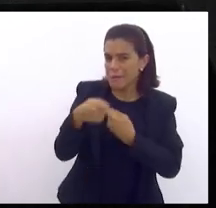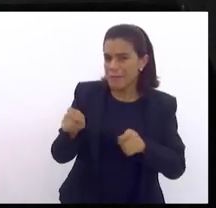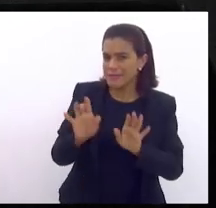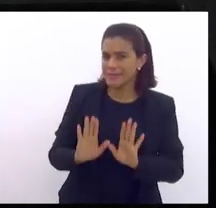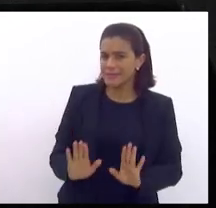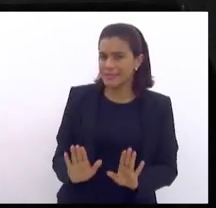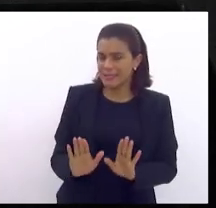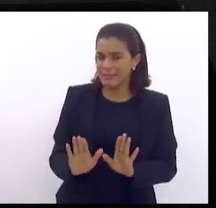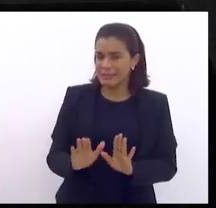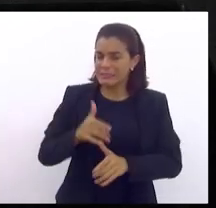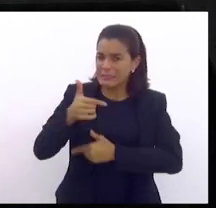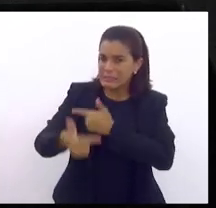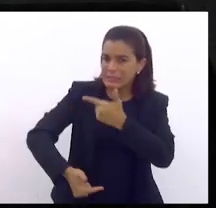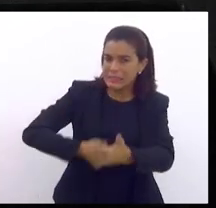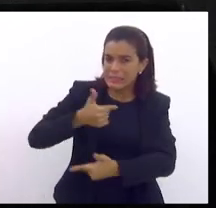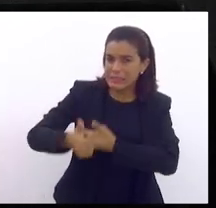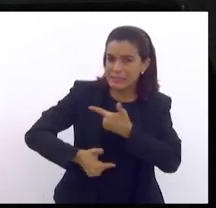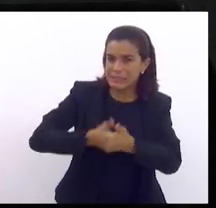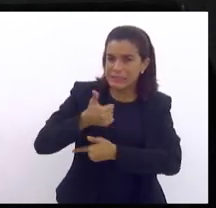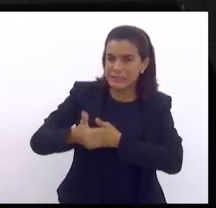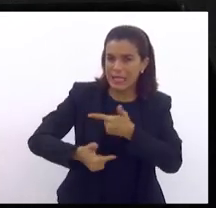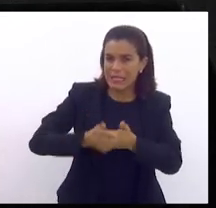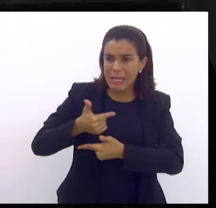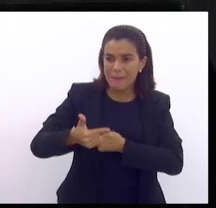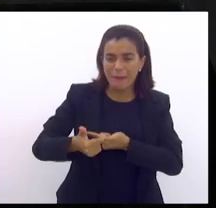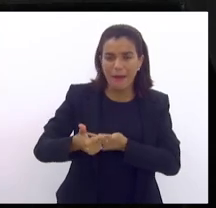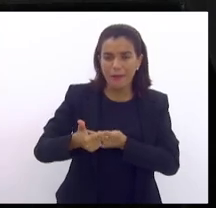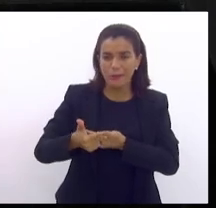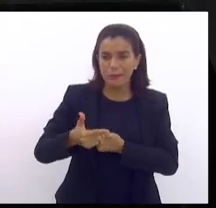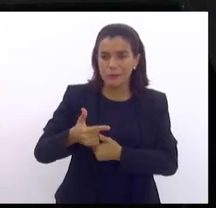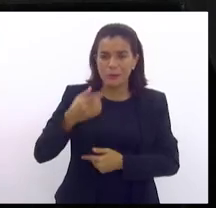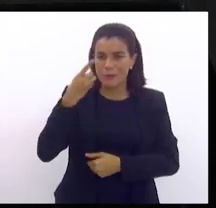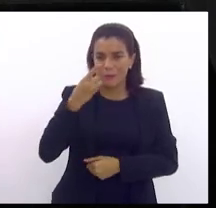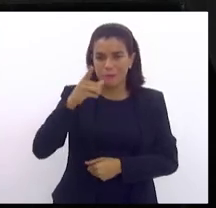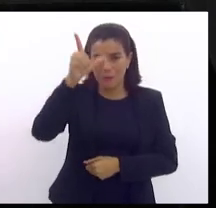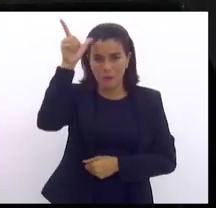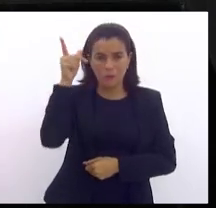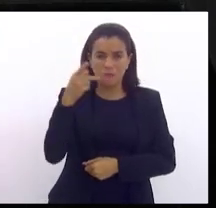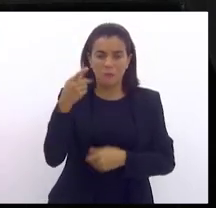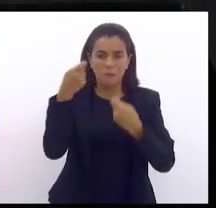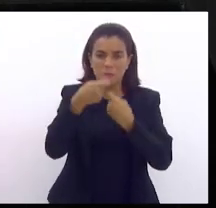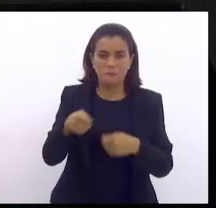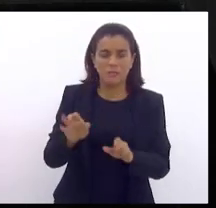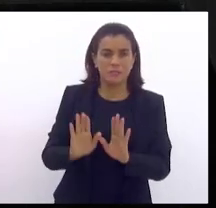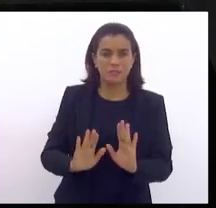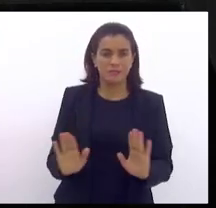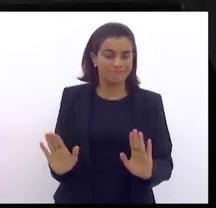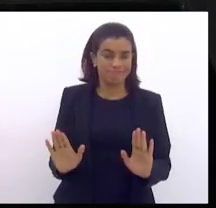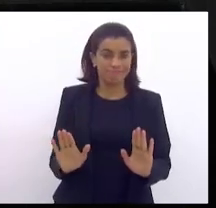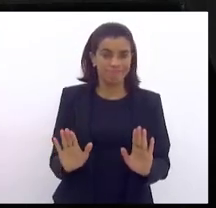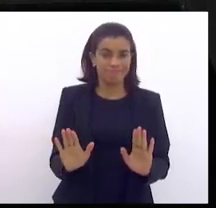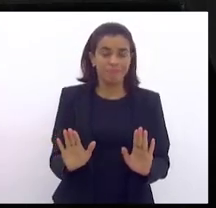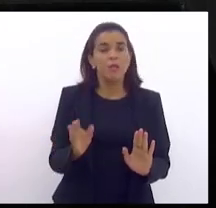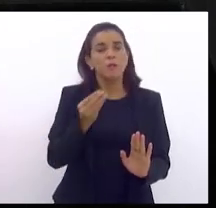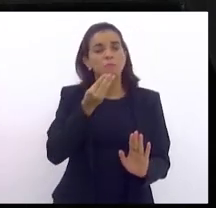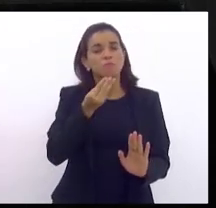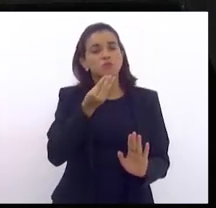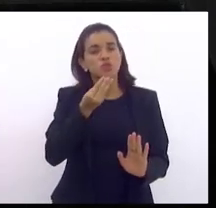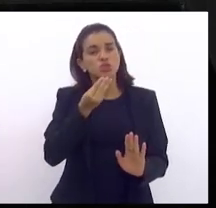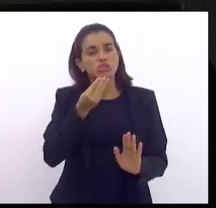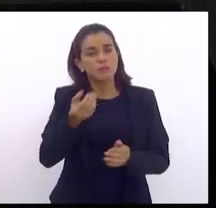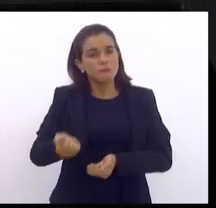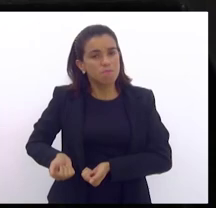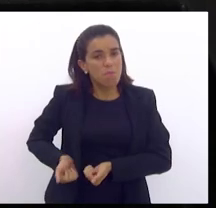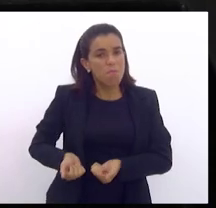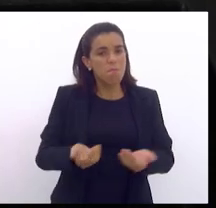Esse desgaste ele não precisava ter com ele. Ele poderia muito bem deixar isso